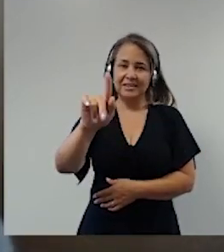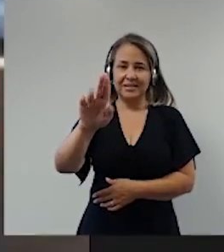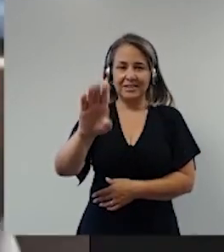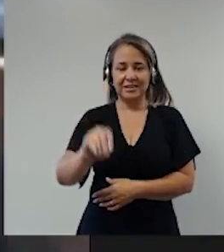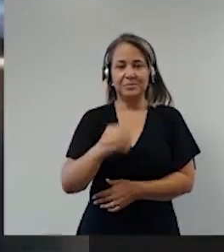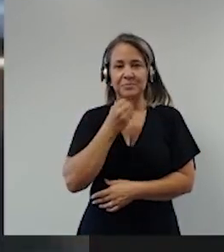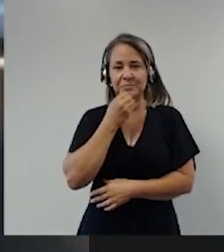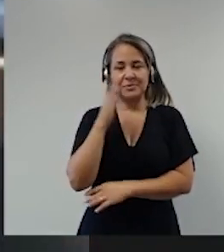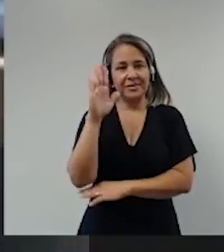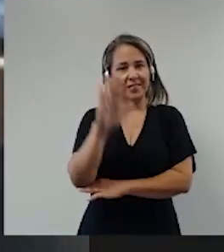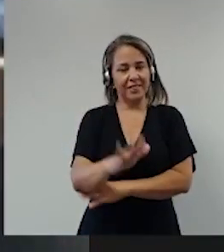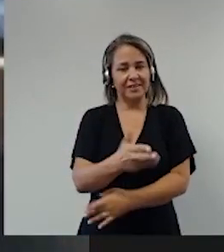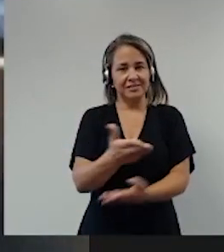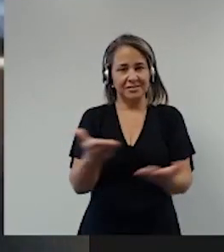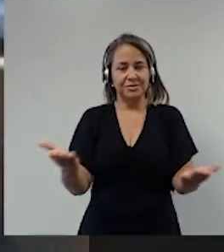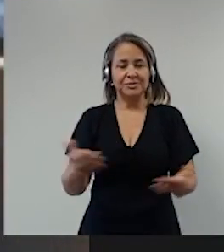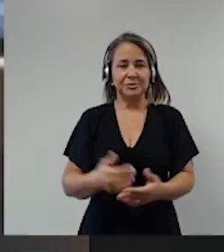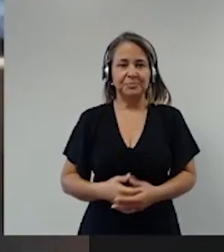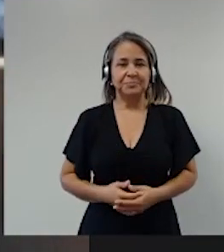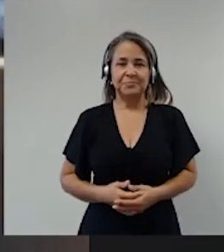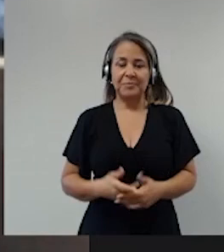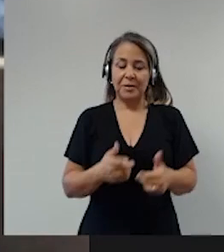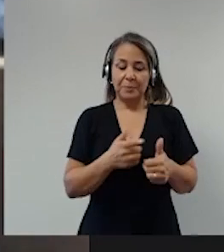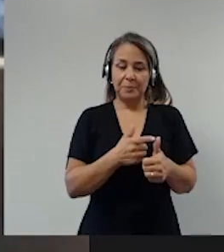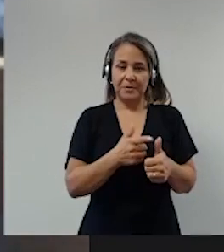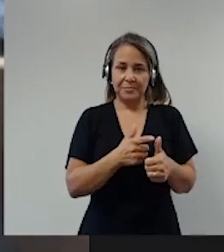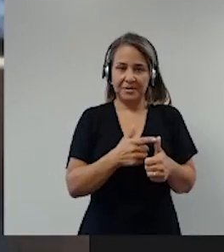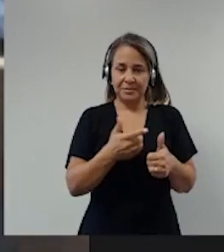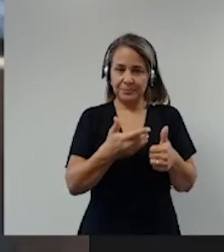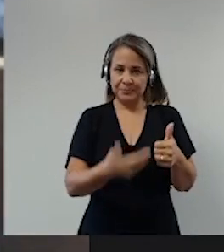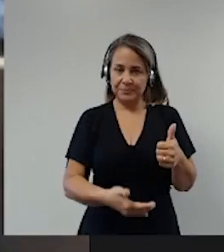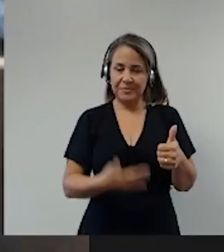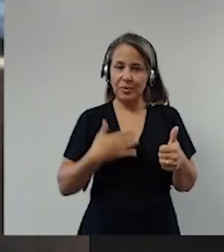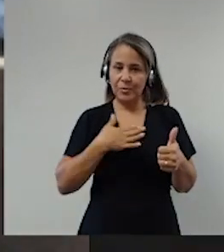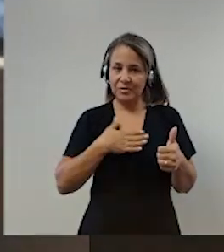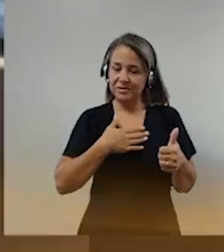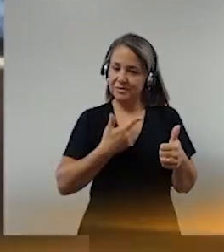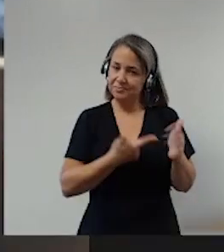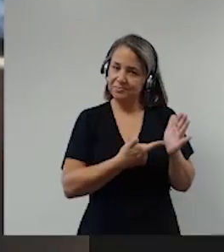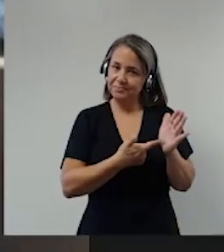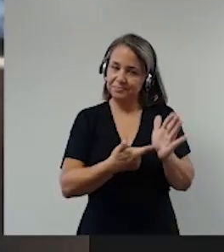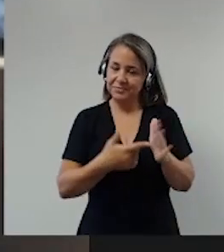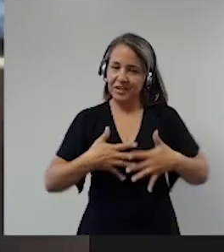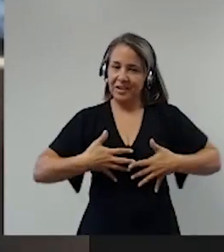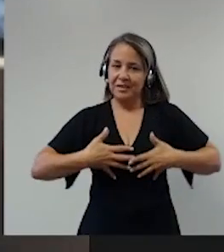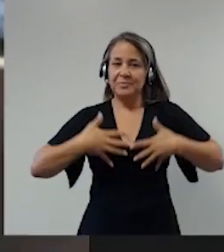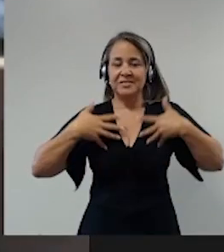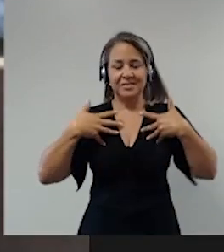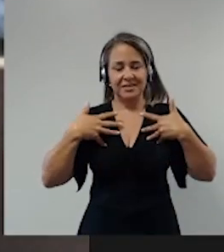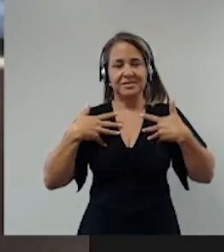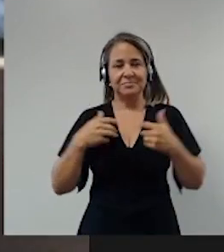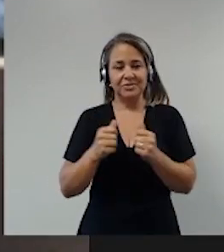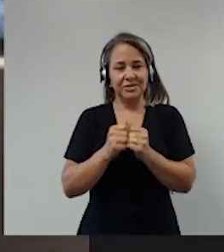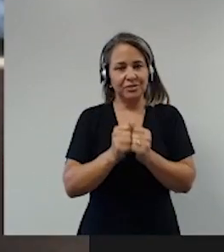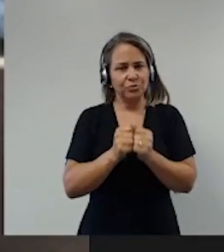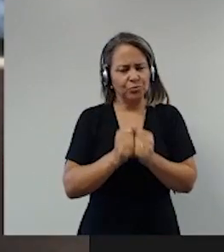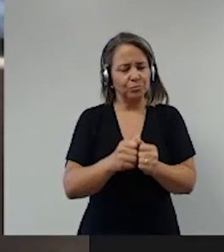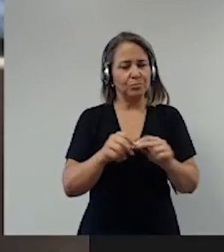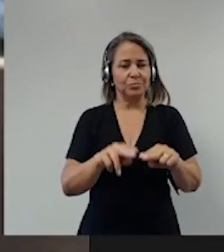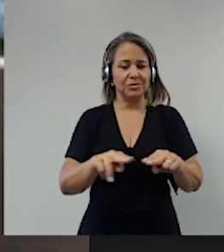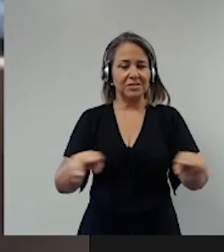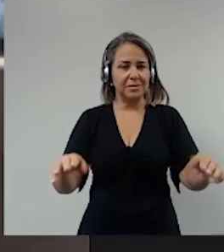Muito boa tarde a todos. Primeiramente, gostaria aqui de registrar o prazer de estar dividindo essa